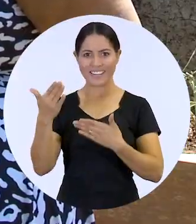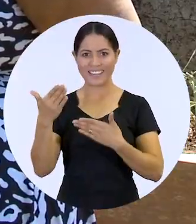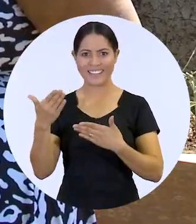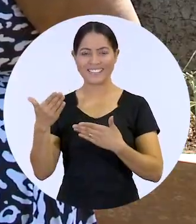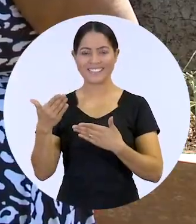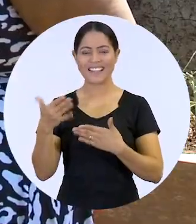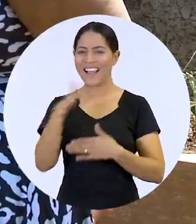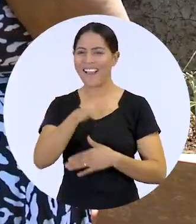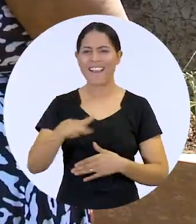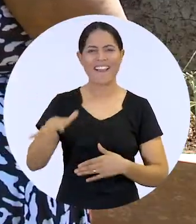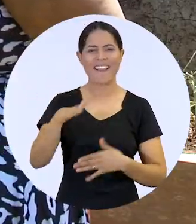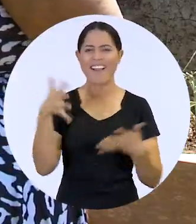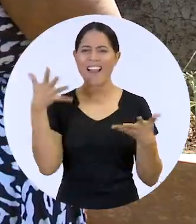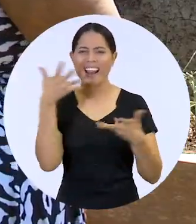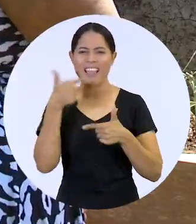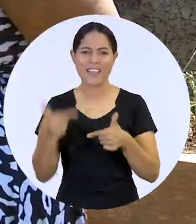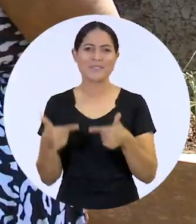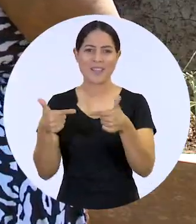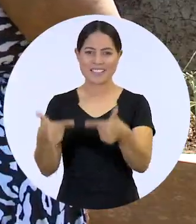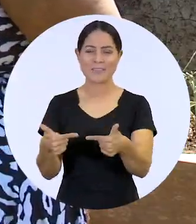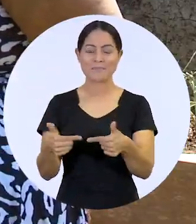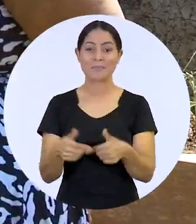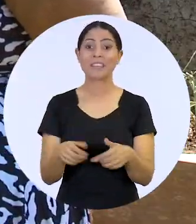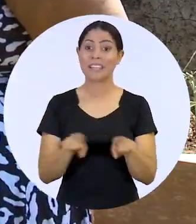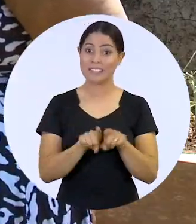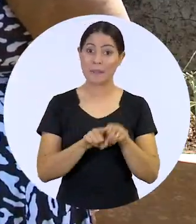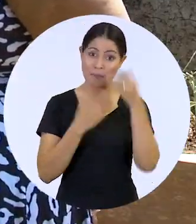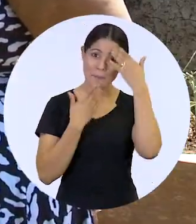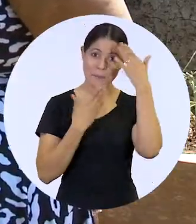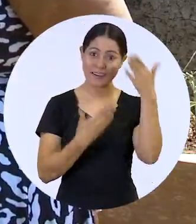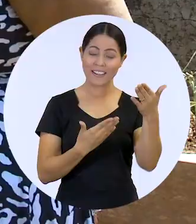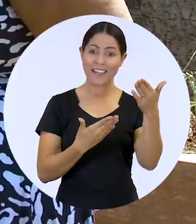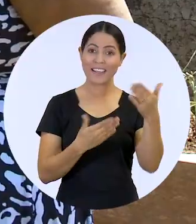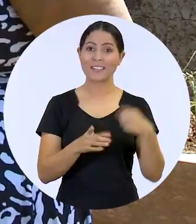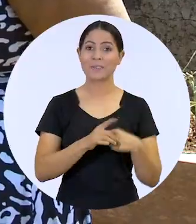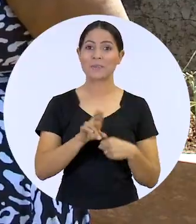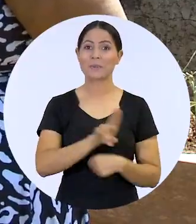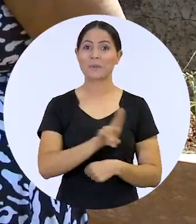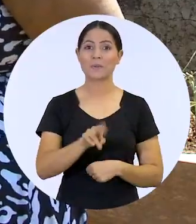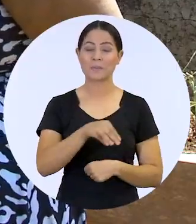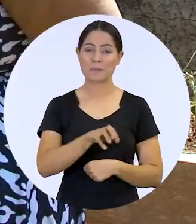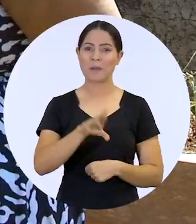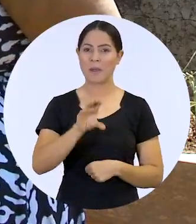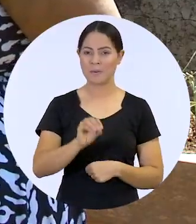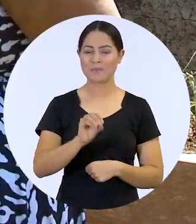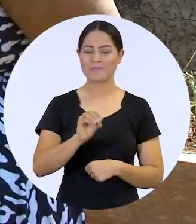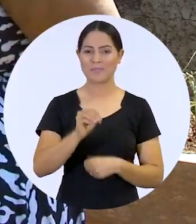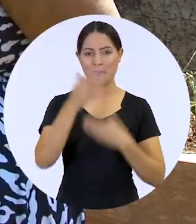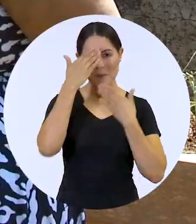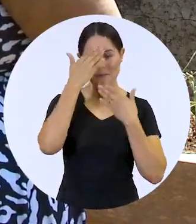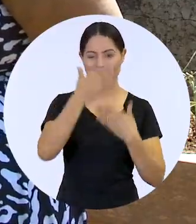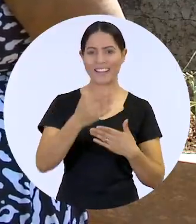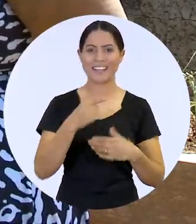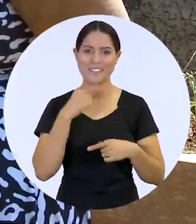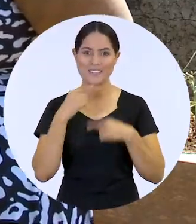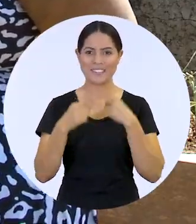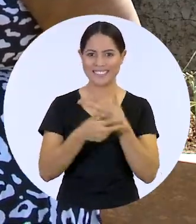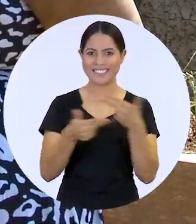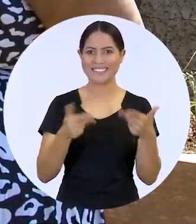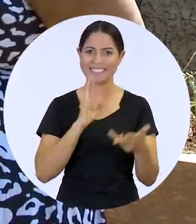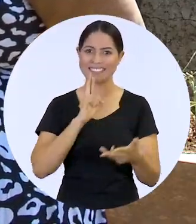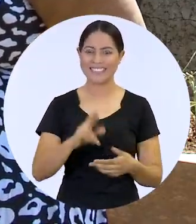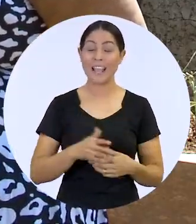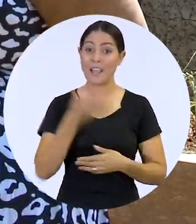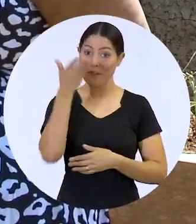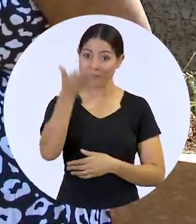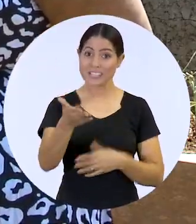Lar dos Velhinhos Bezerra de Menezes pra gente. Muito bonito o seu trabalho, muito obrigada. E obrigada também ao doutor Mauro, que acompanhou a gente até aqui.